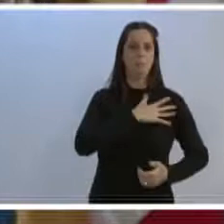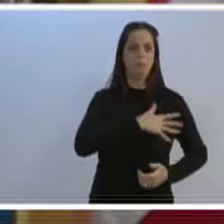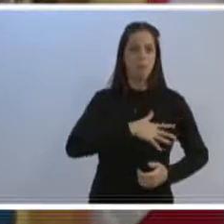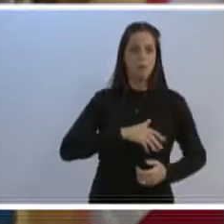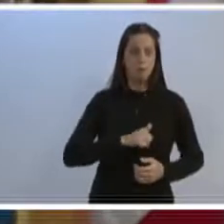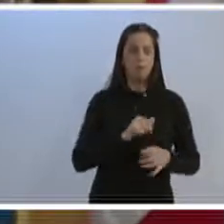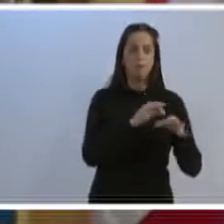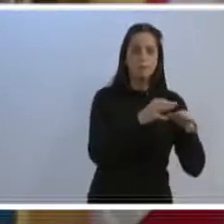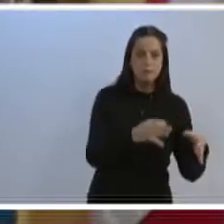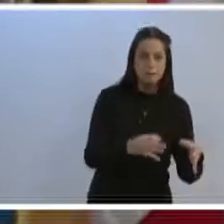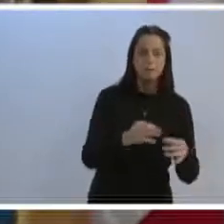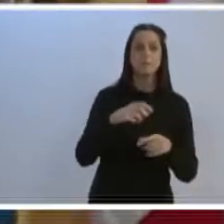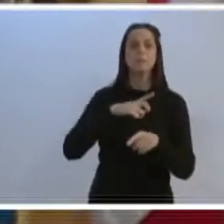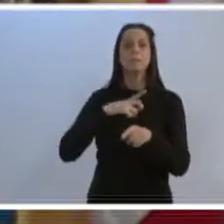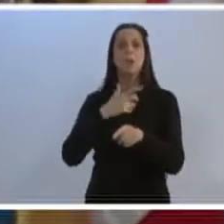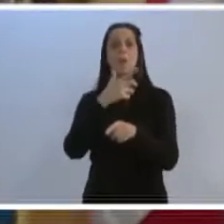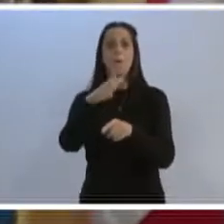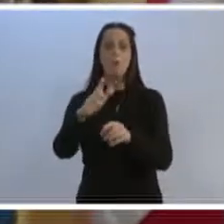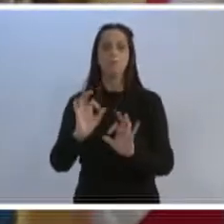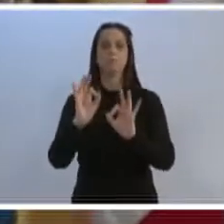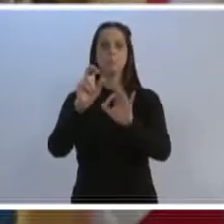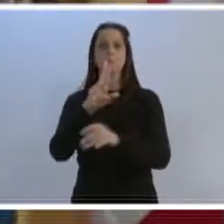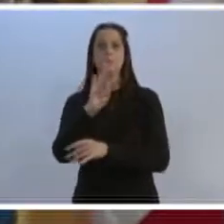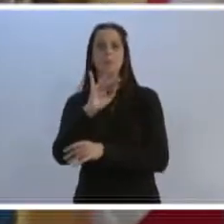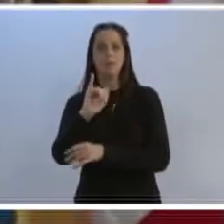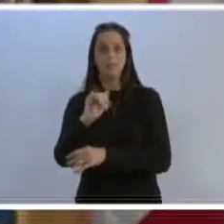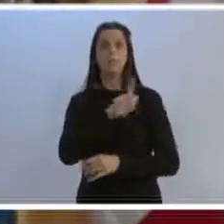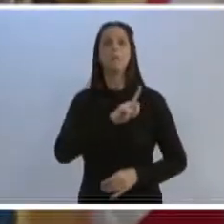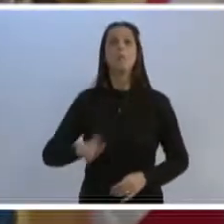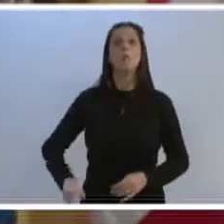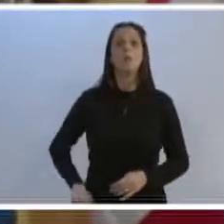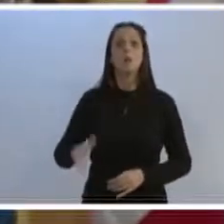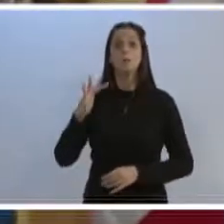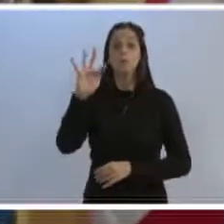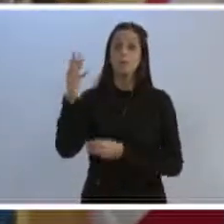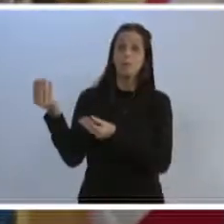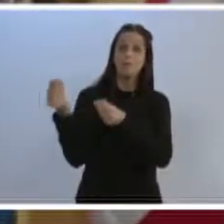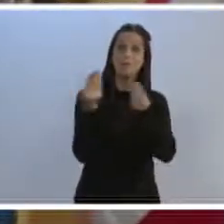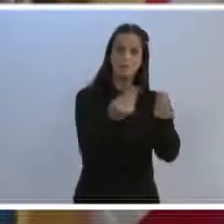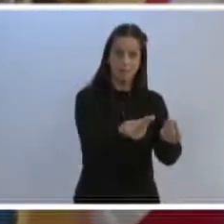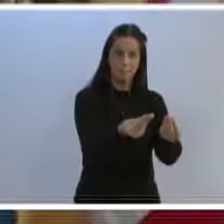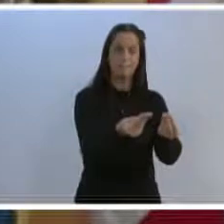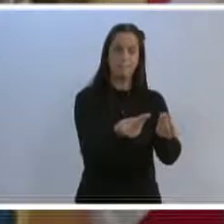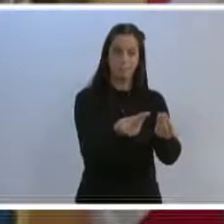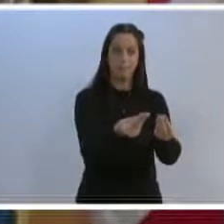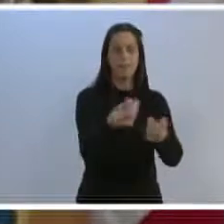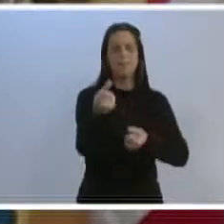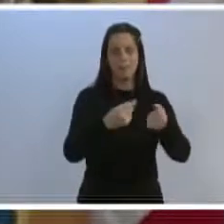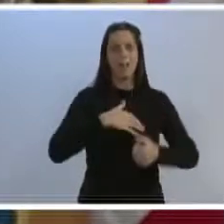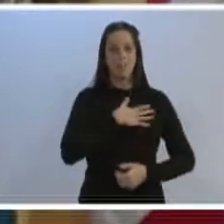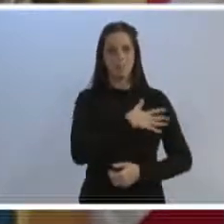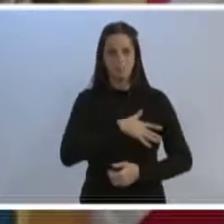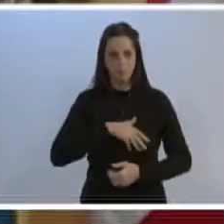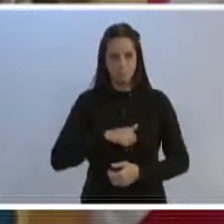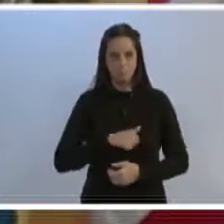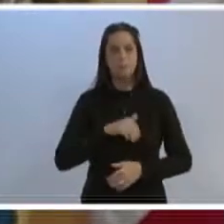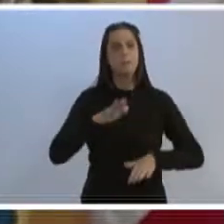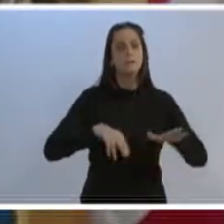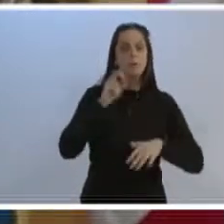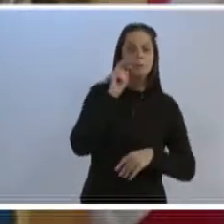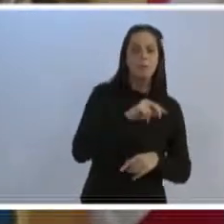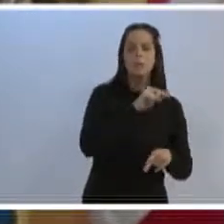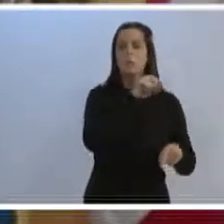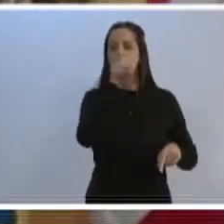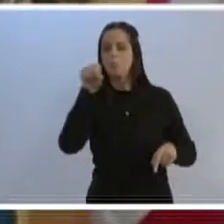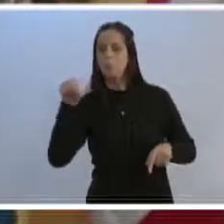tripartite governo federal ele fornece de acordo com as especificidades das bases lhe concede